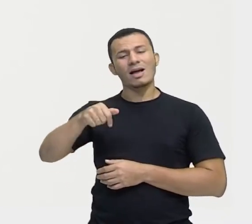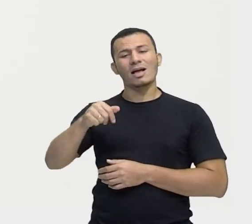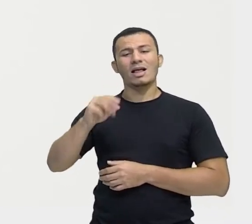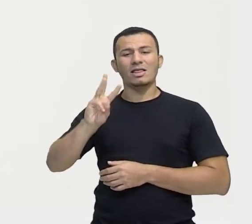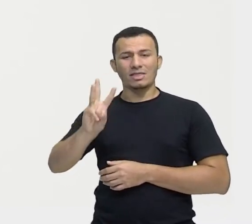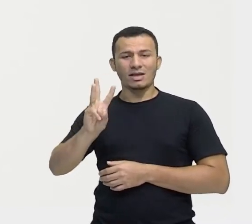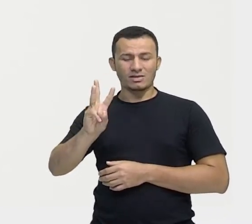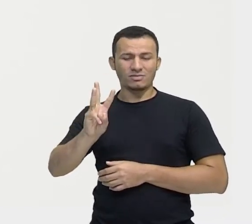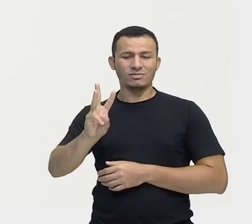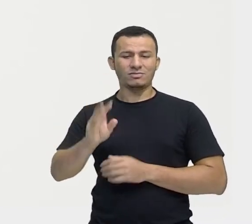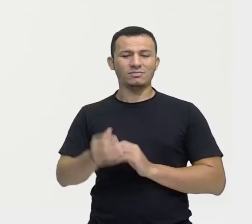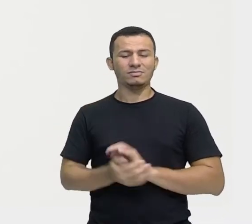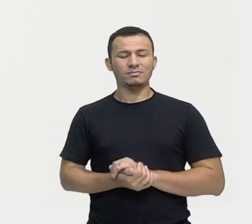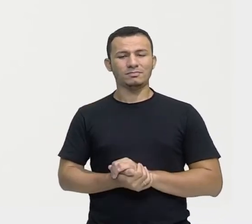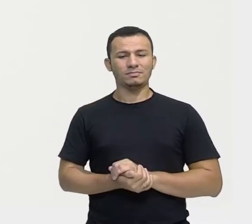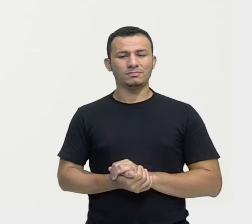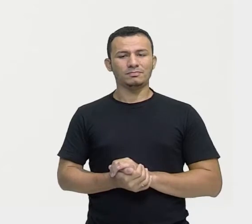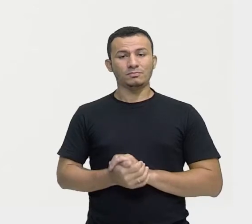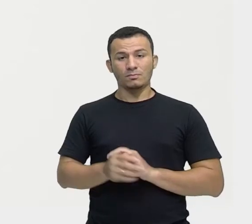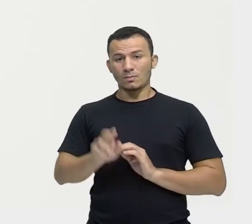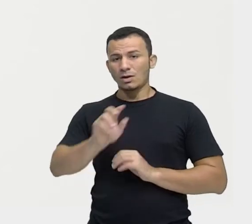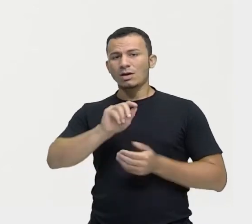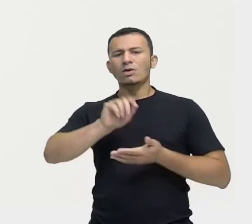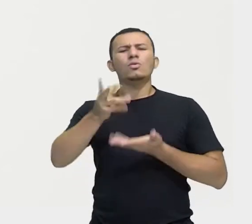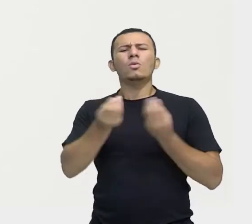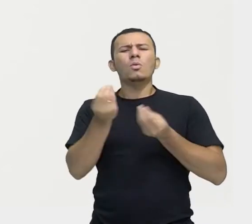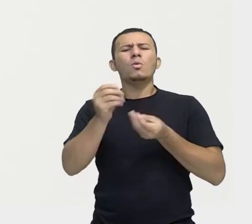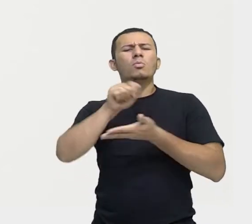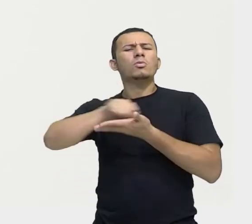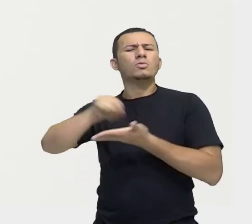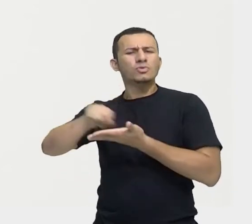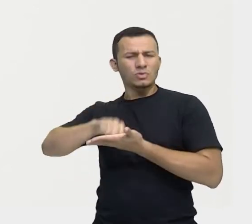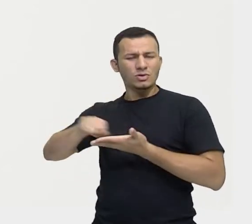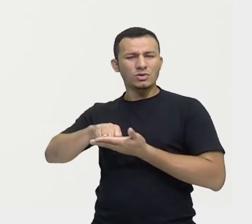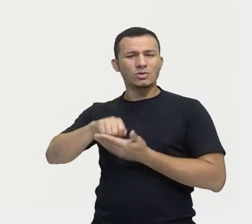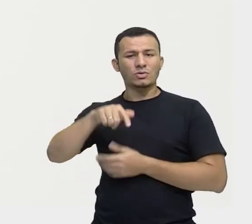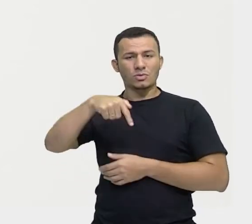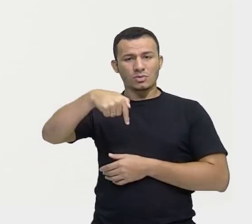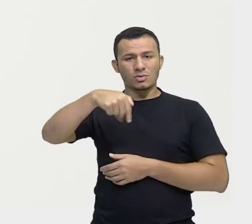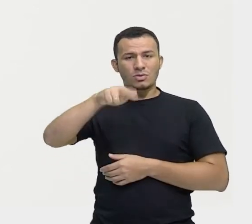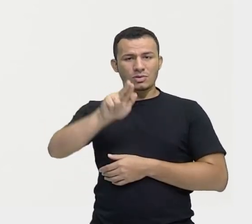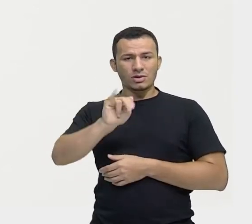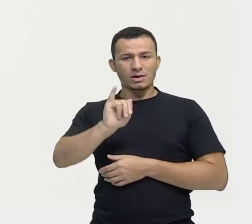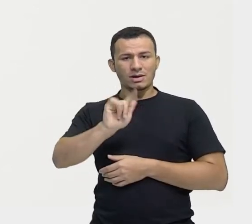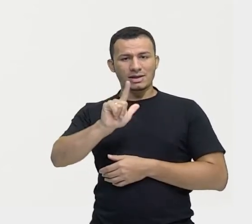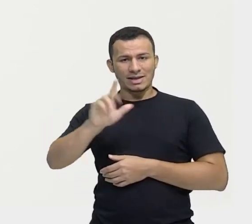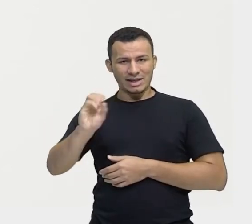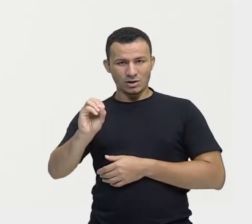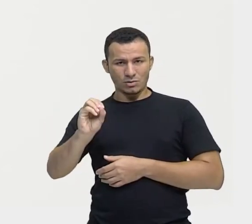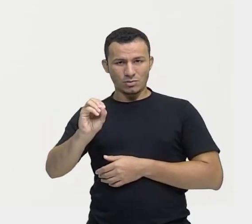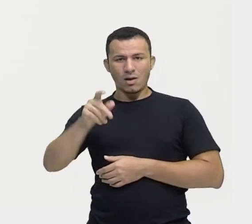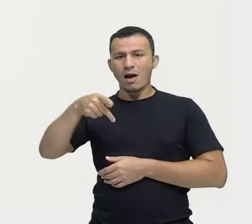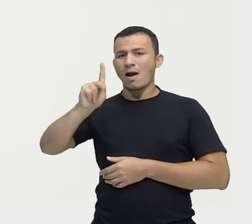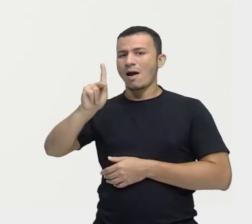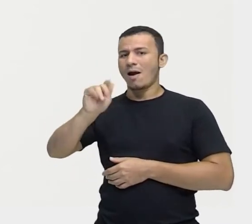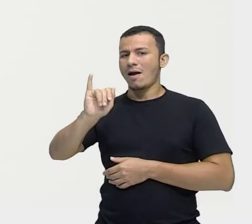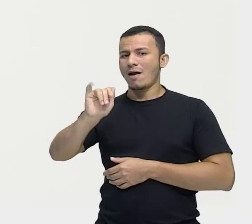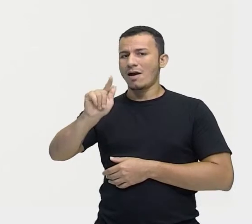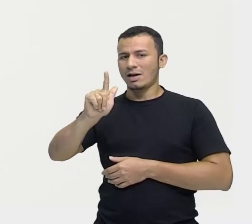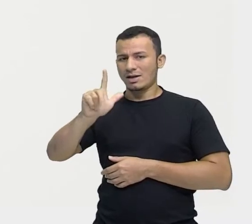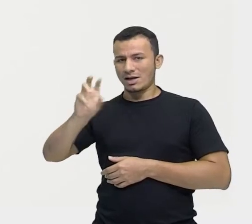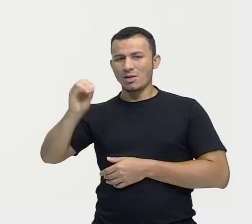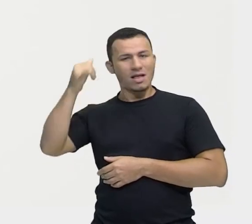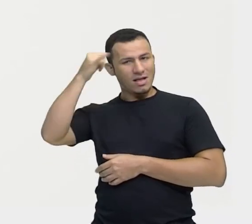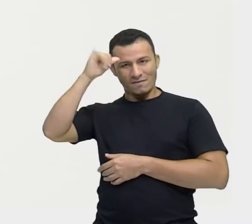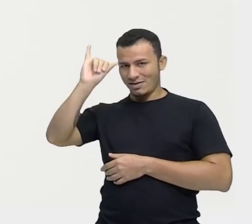3 quilos, professor, como é que eu escreveria? Assim, 3 quilos, com QU, nada de usar quilo com K, tá na hora da